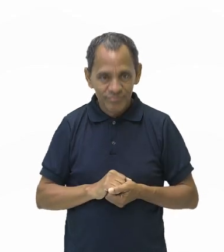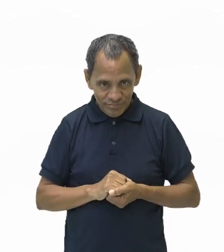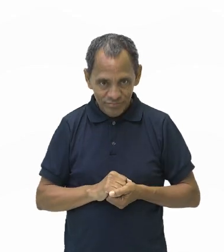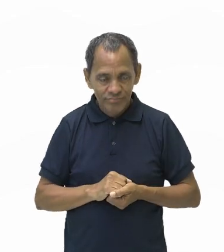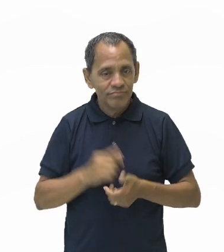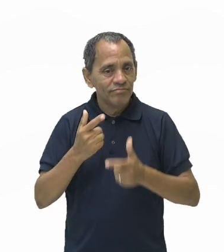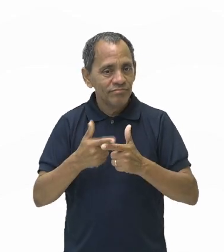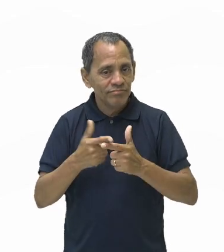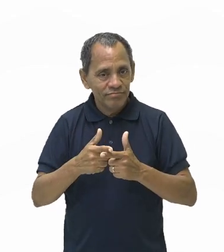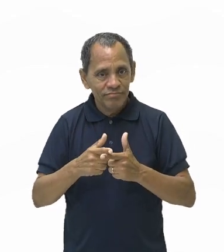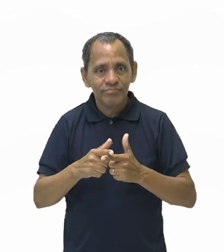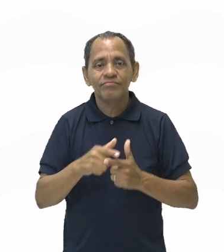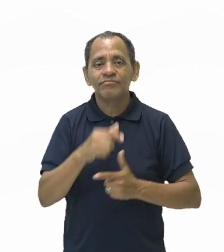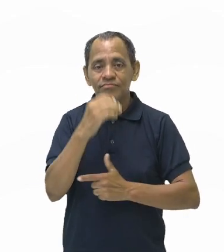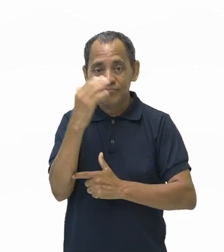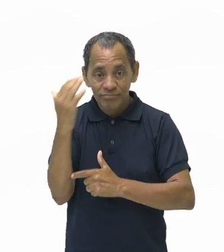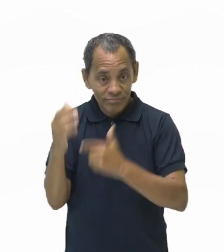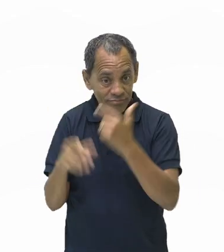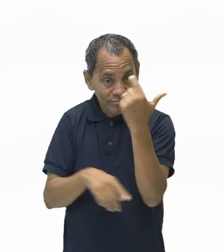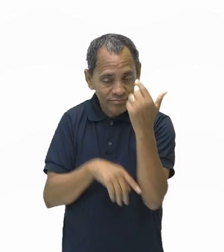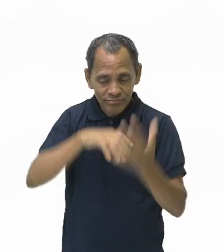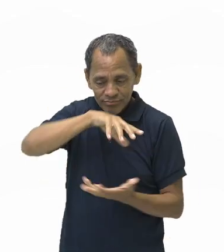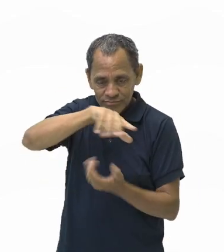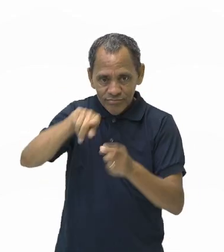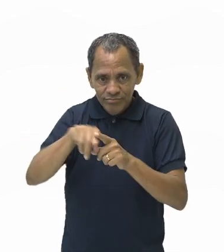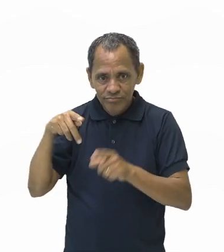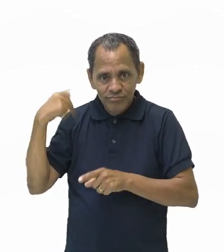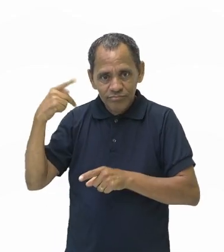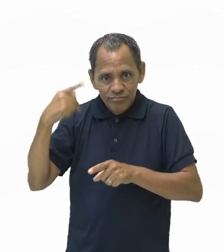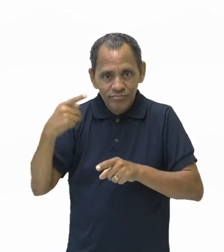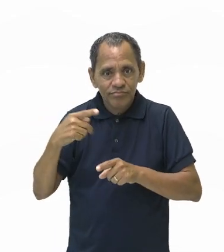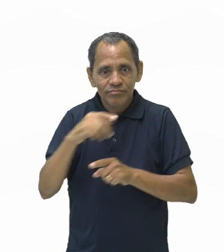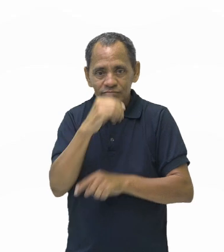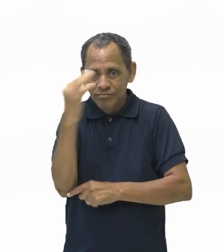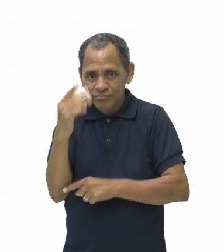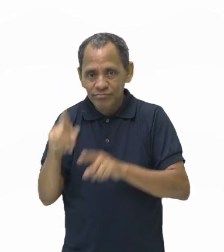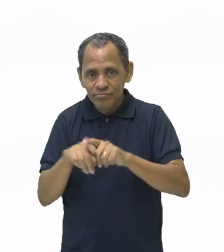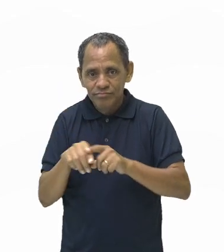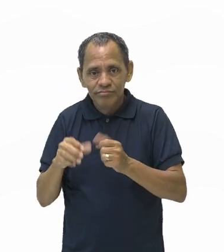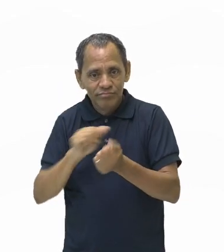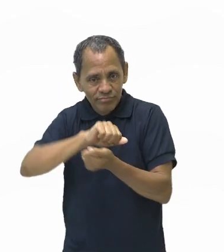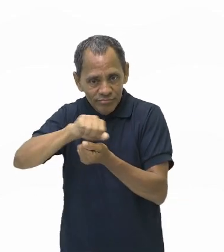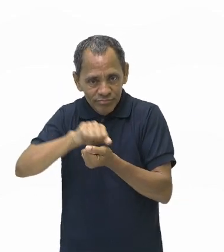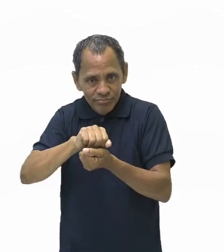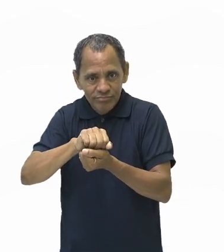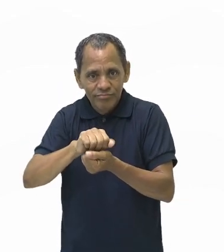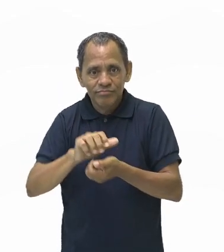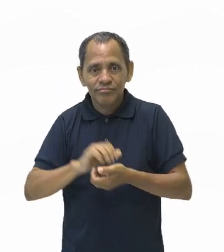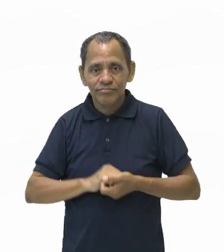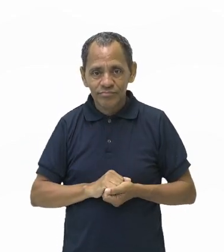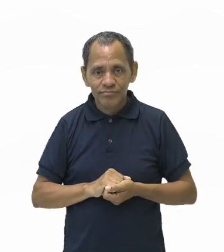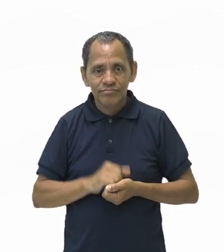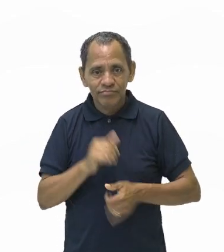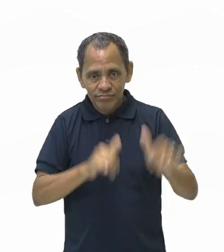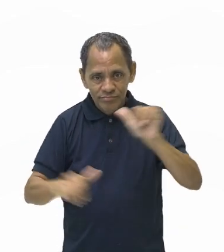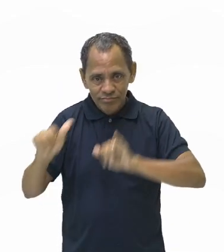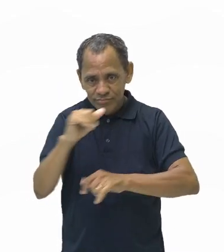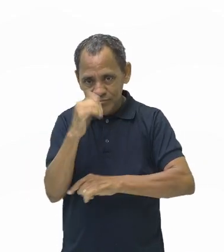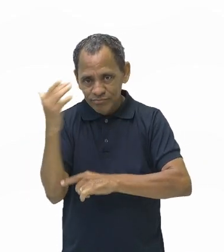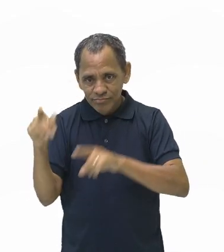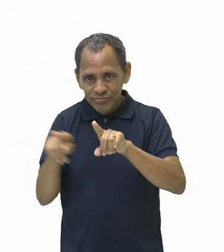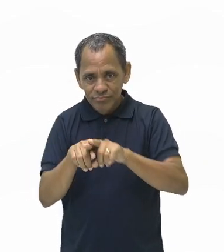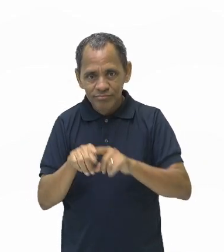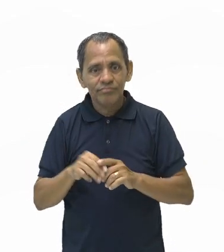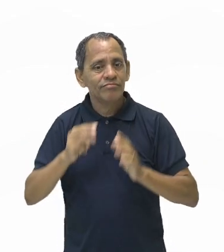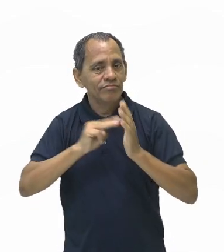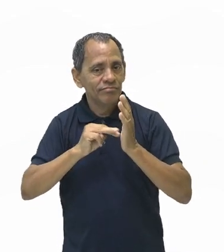problemas ambientais mundiais e políticas ambientais para a sustentabilidade. Química ambiental: